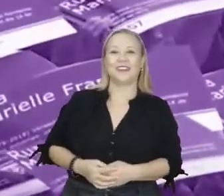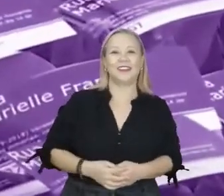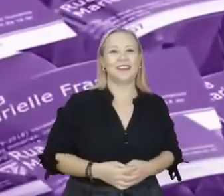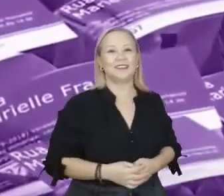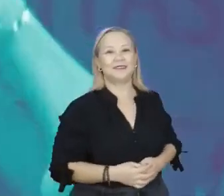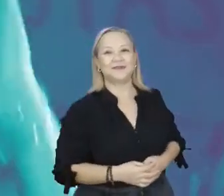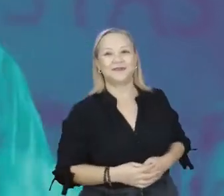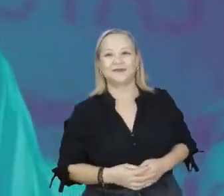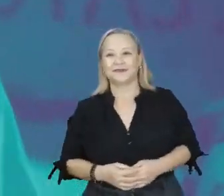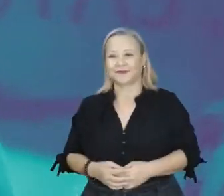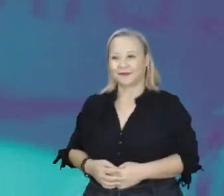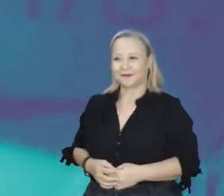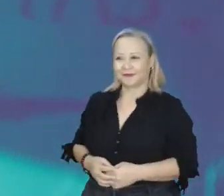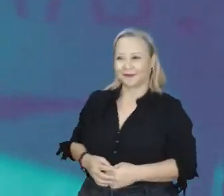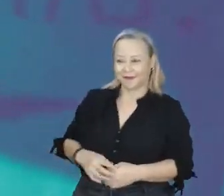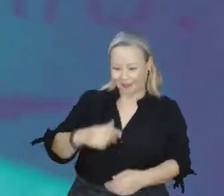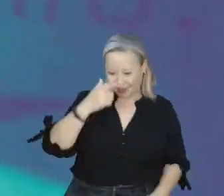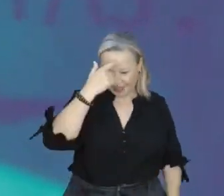acontecer.